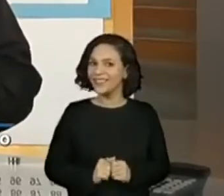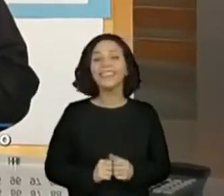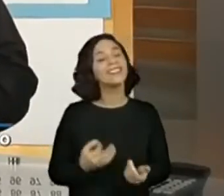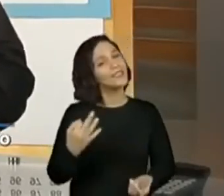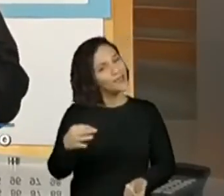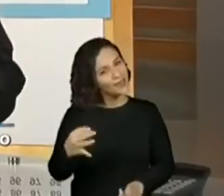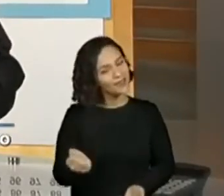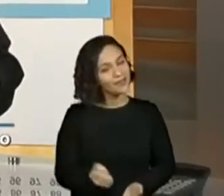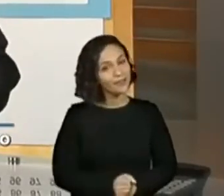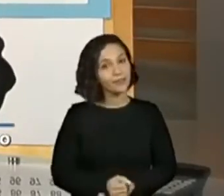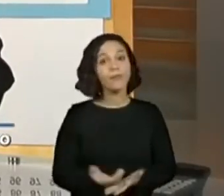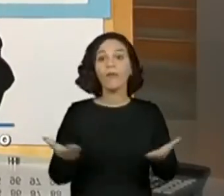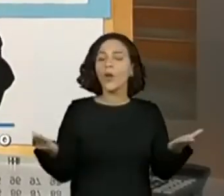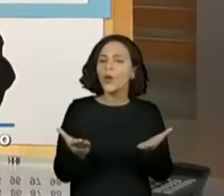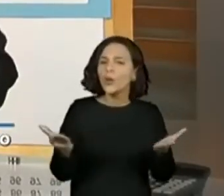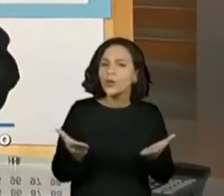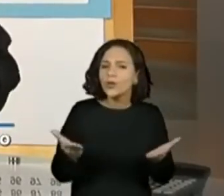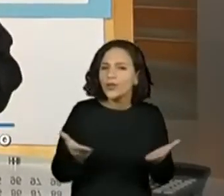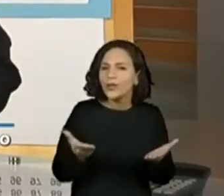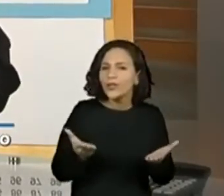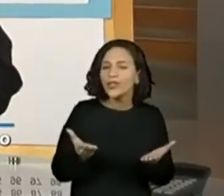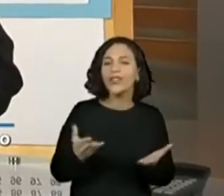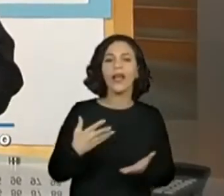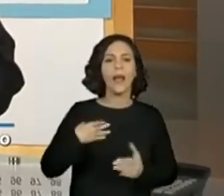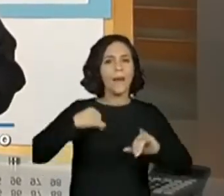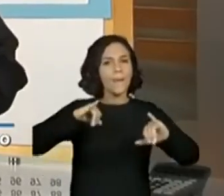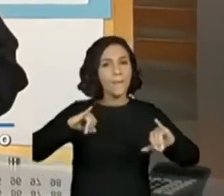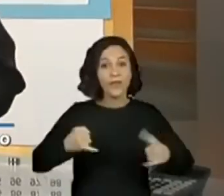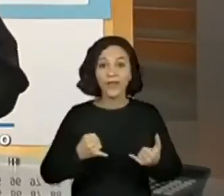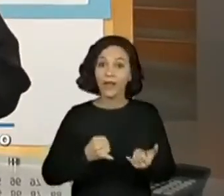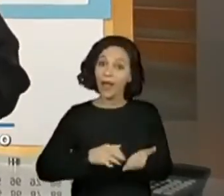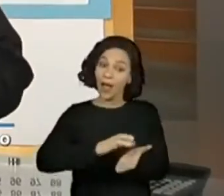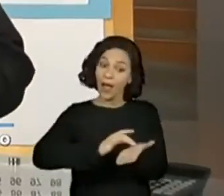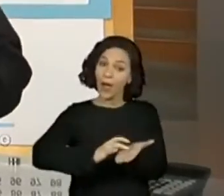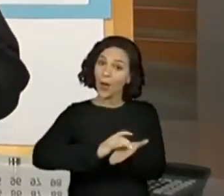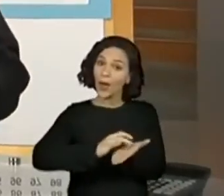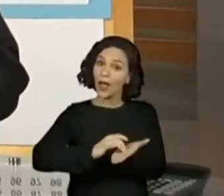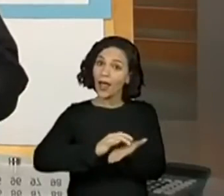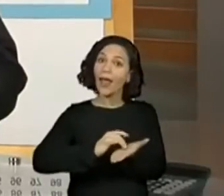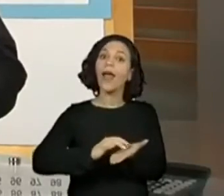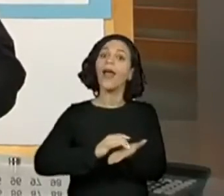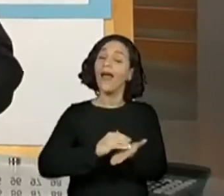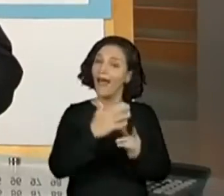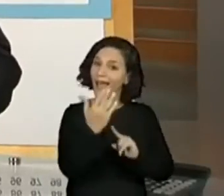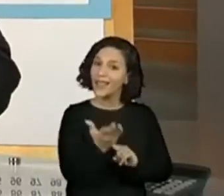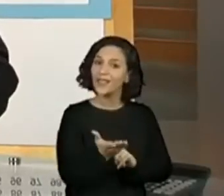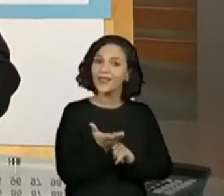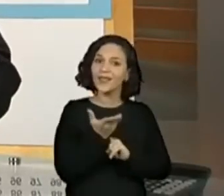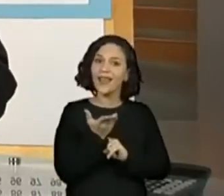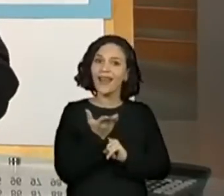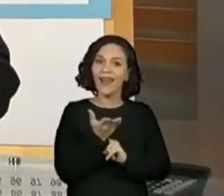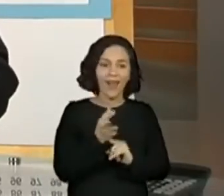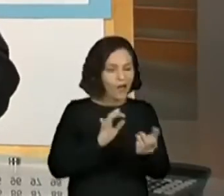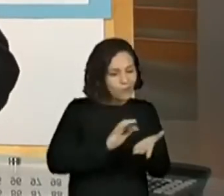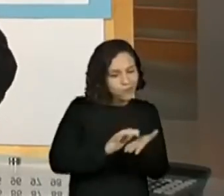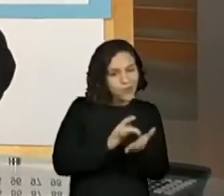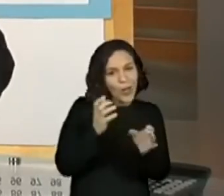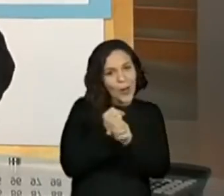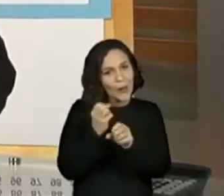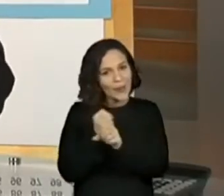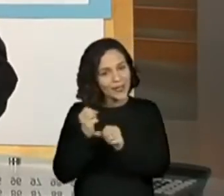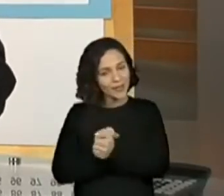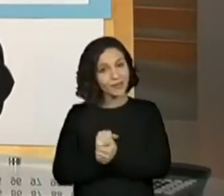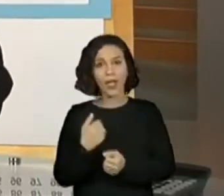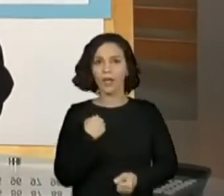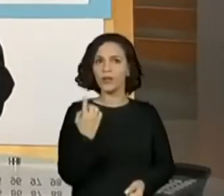Isso mesmo, e hoje nós vamos aí utilizar a calculadora para nos ajudar aqui nos cálculos, tá bom? E